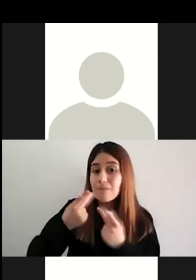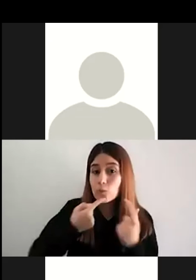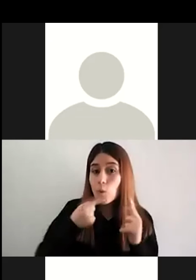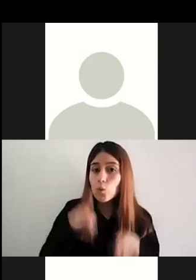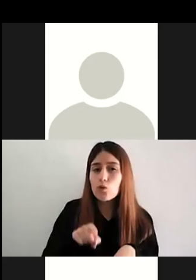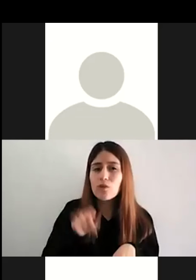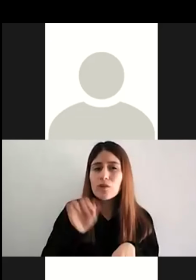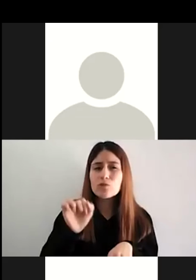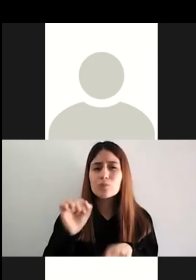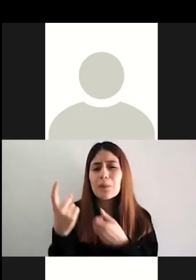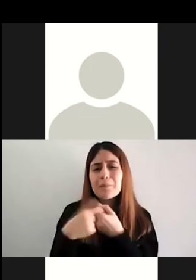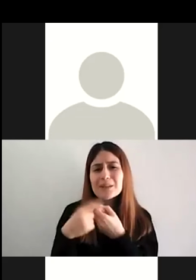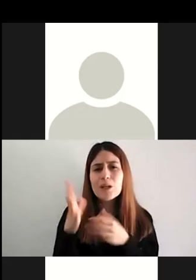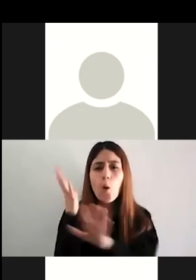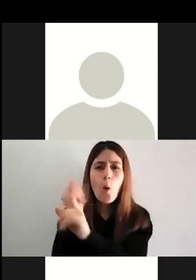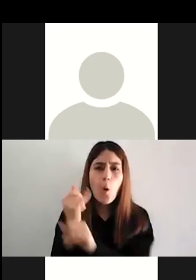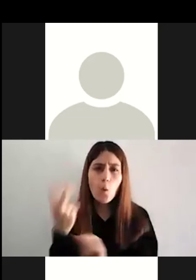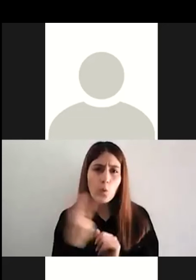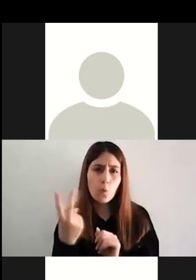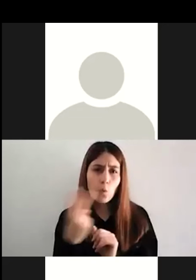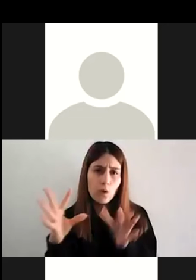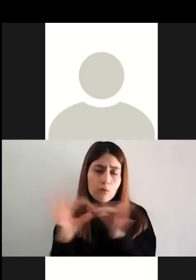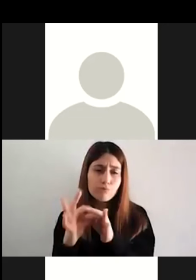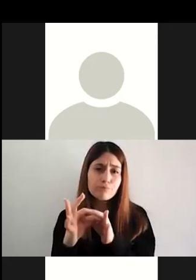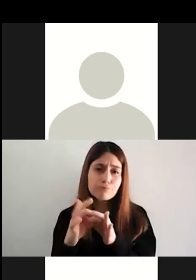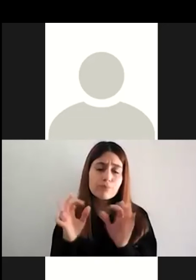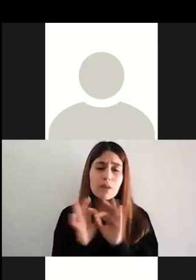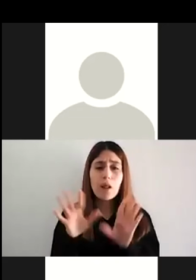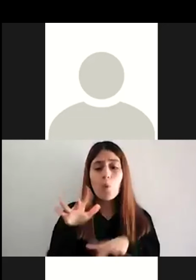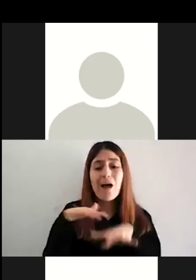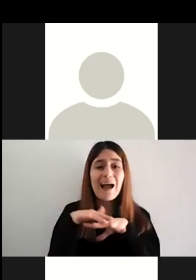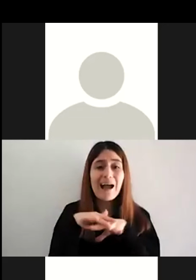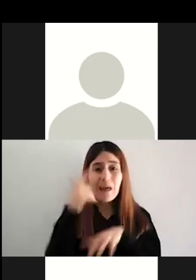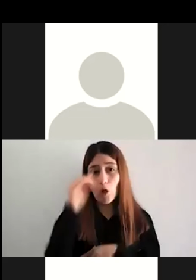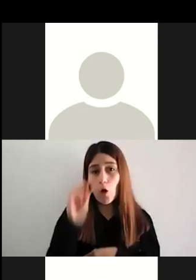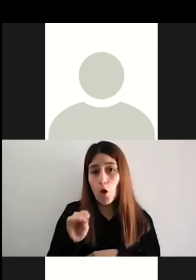uma parceria com outra entidade, tal como sugerido pela própria rede.